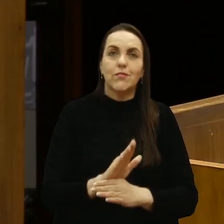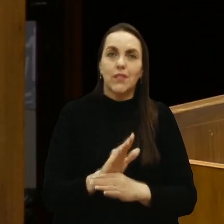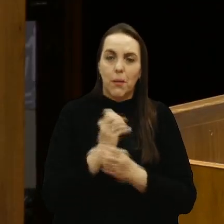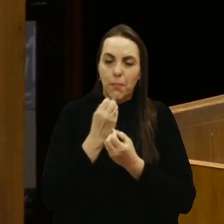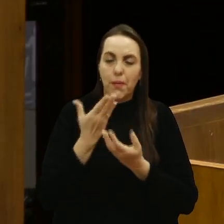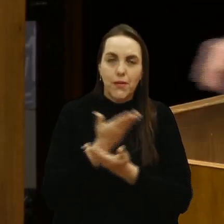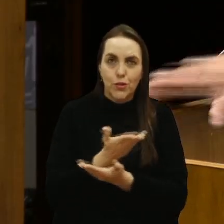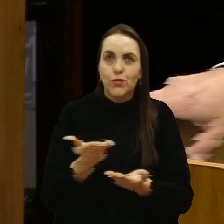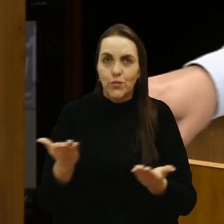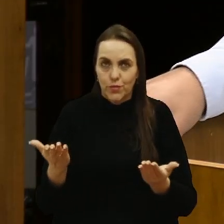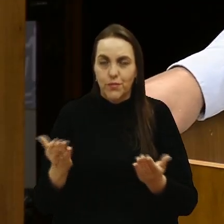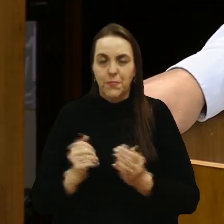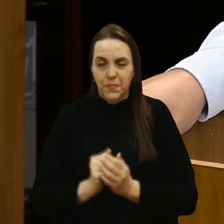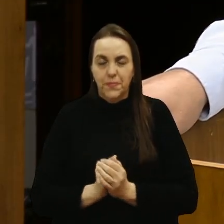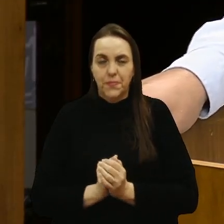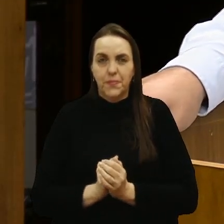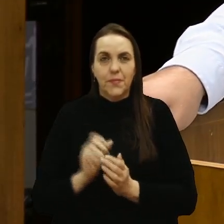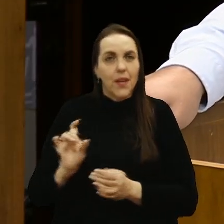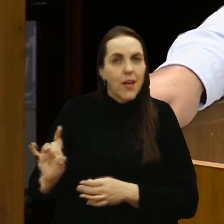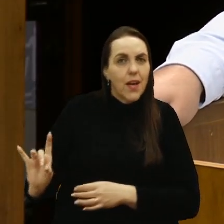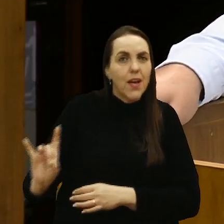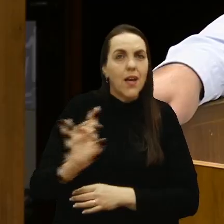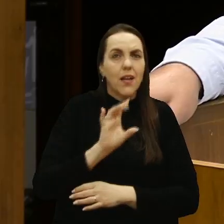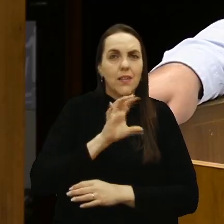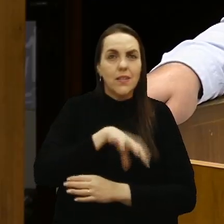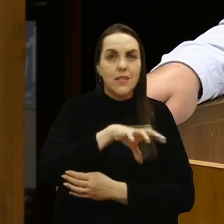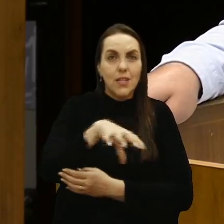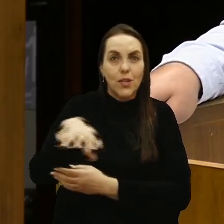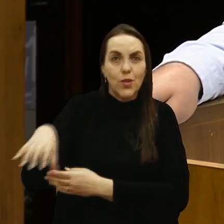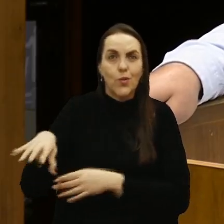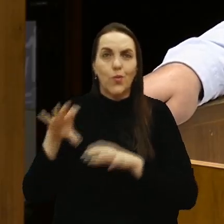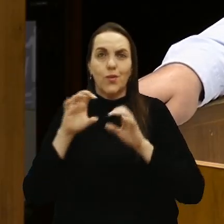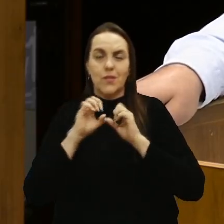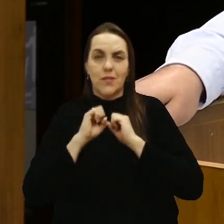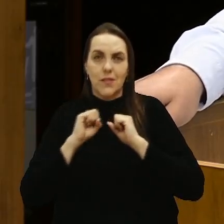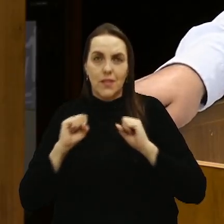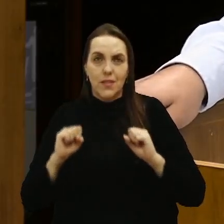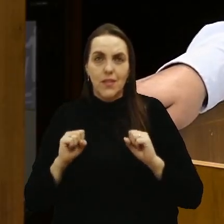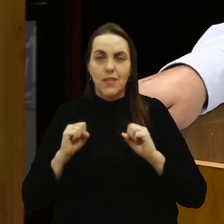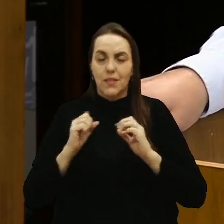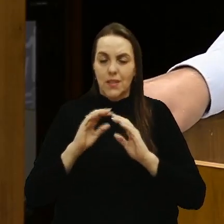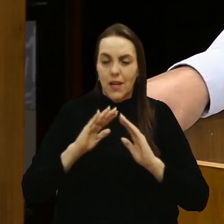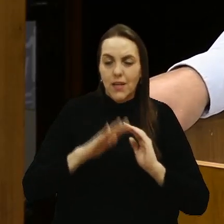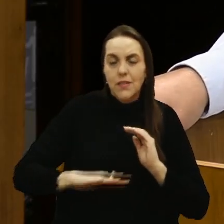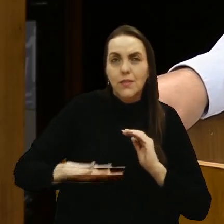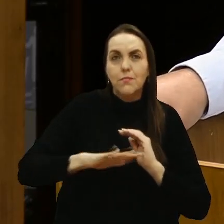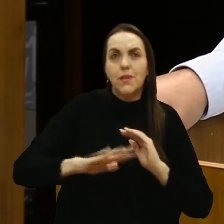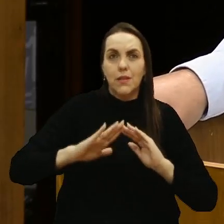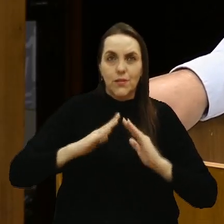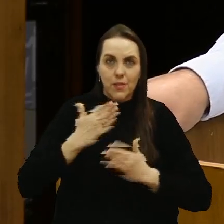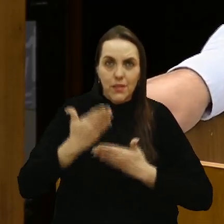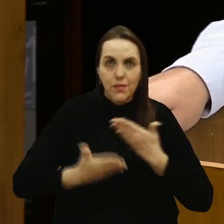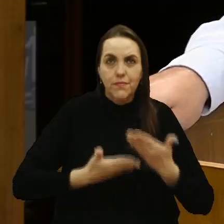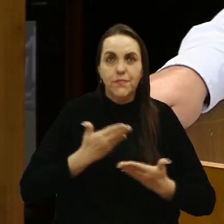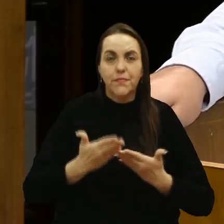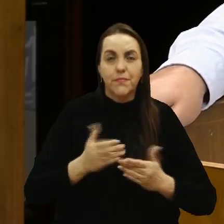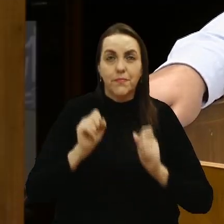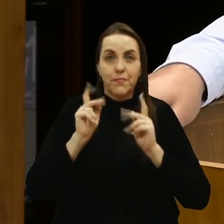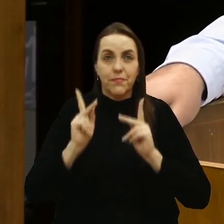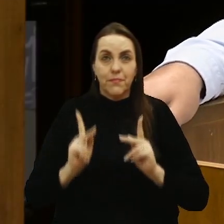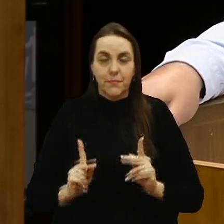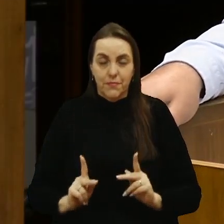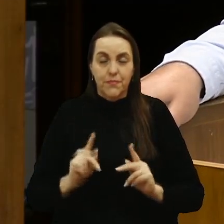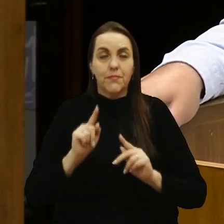comum. Em cada setor, em cada secretaria, em cada espaço de atendimento, estão as pessoas